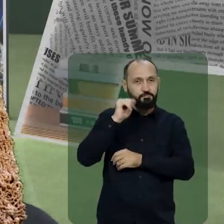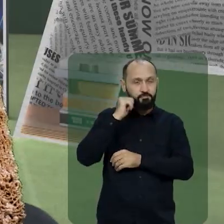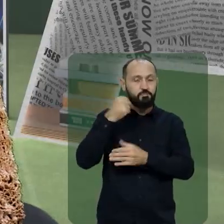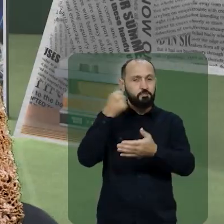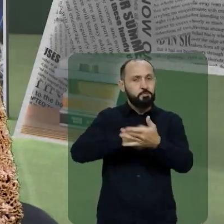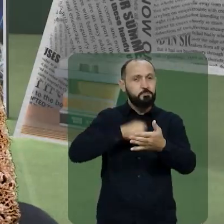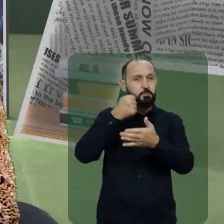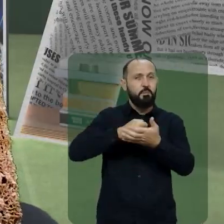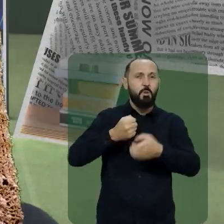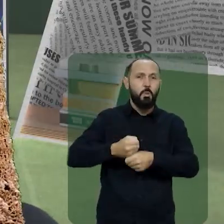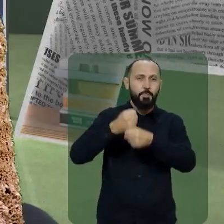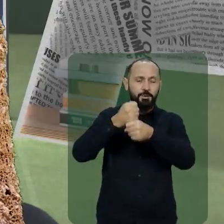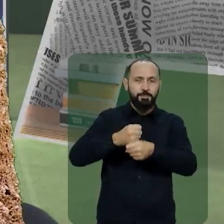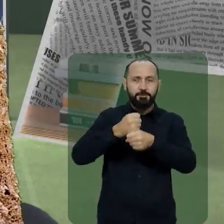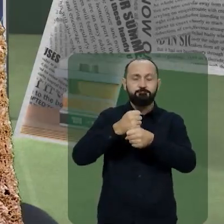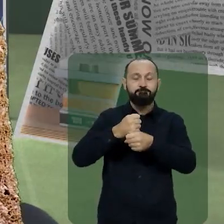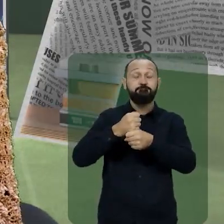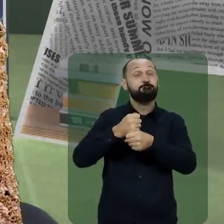reivindicam.